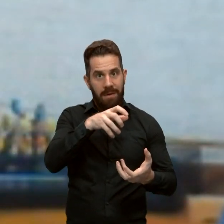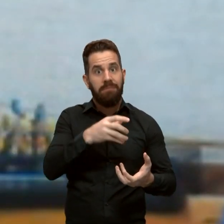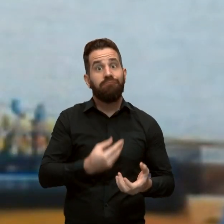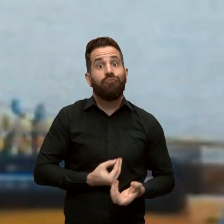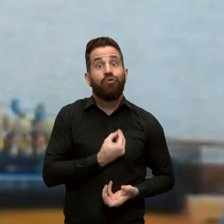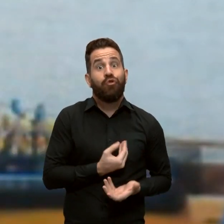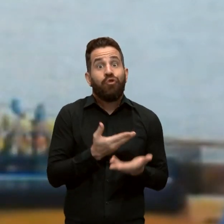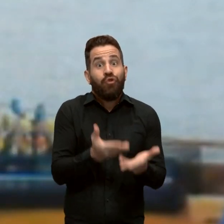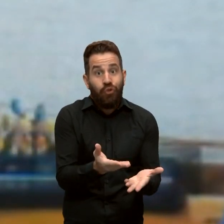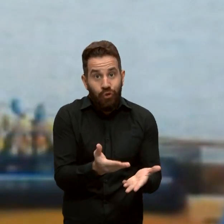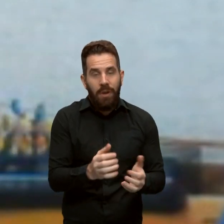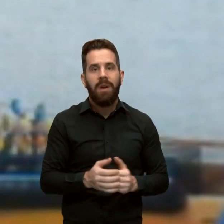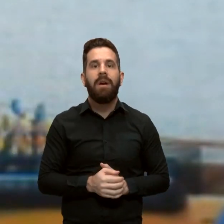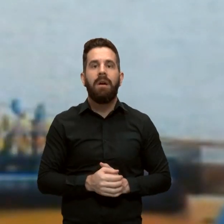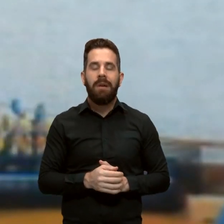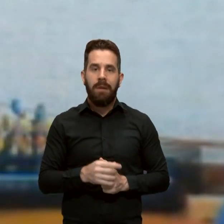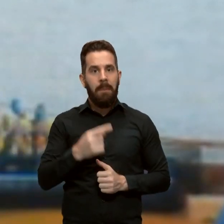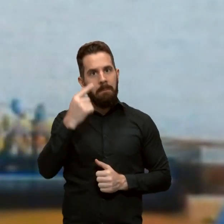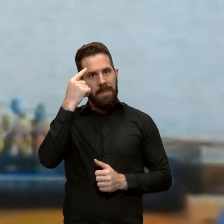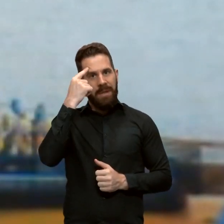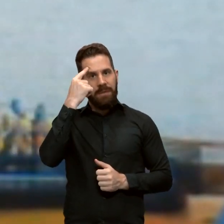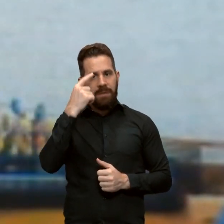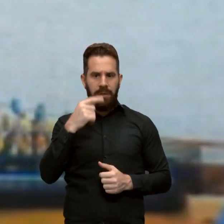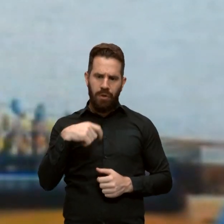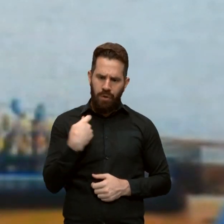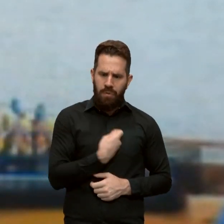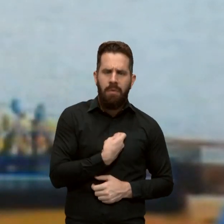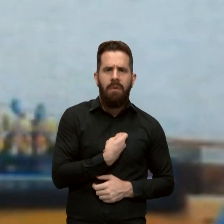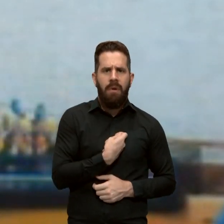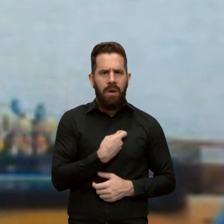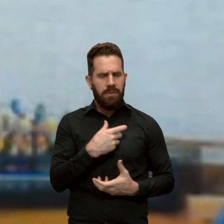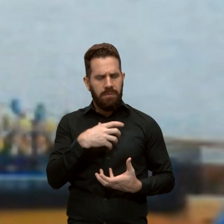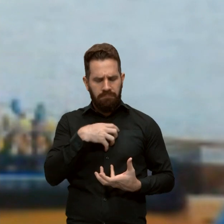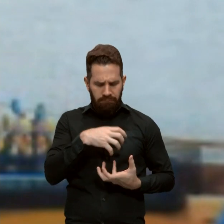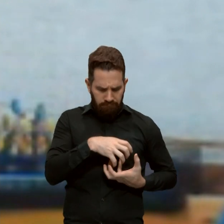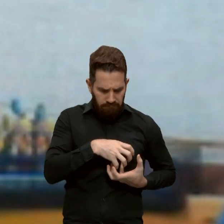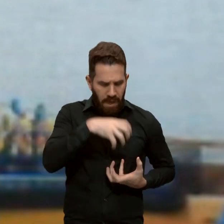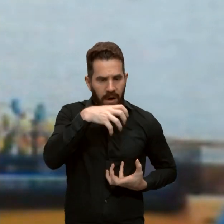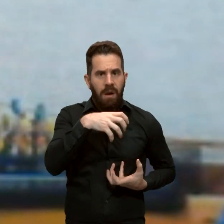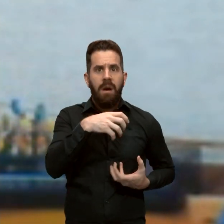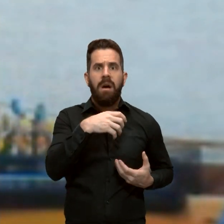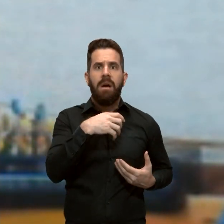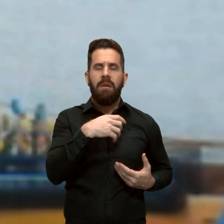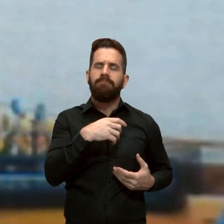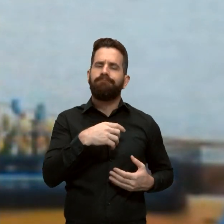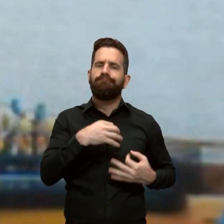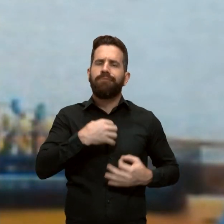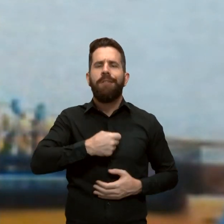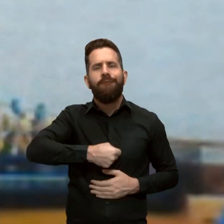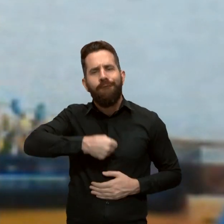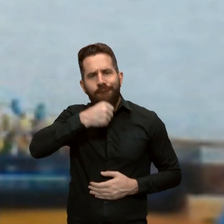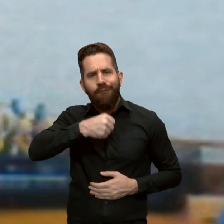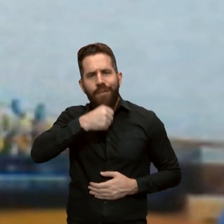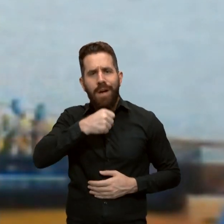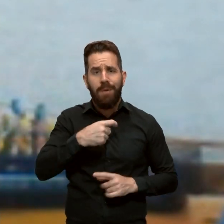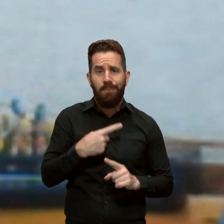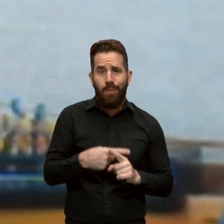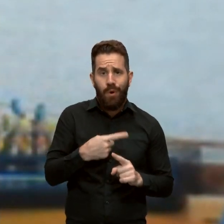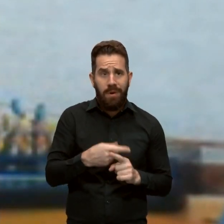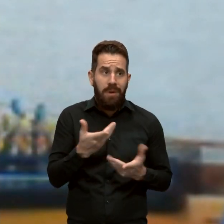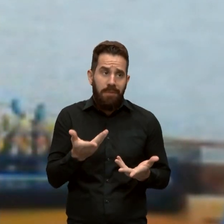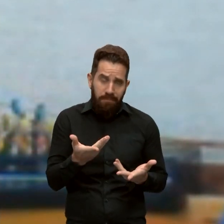é? E só não fica velho aquela pessoa que, infelizmente, não teve o privilégio de chegar à velhice.